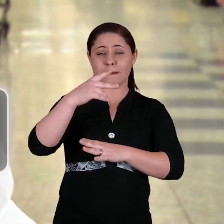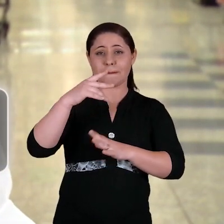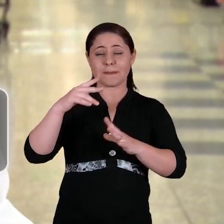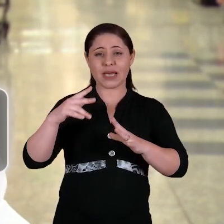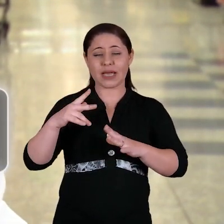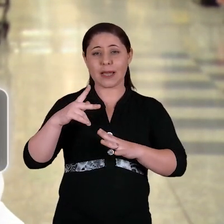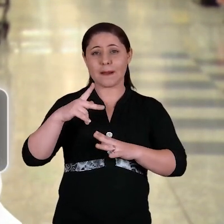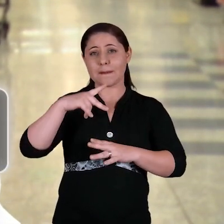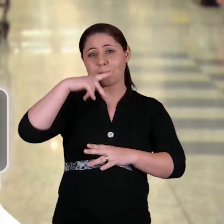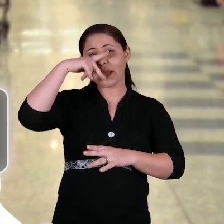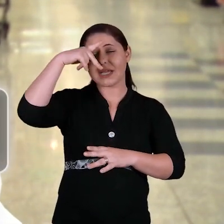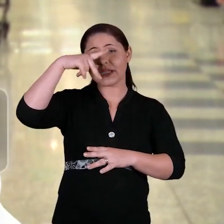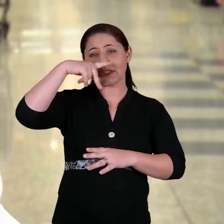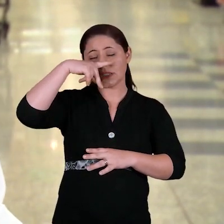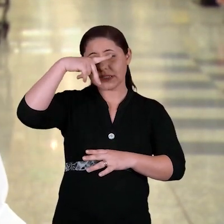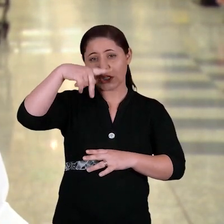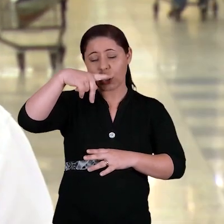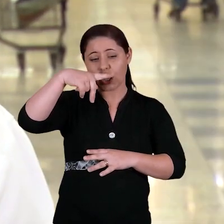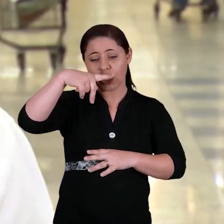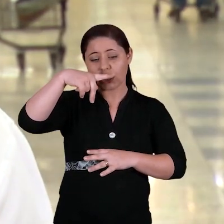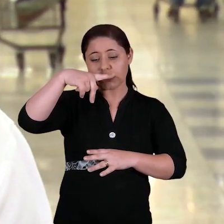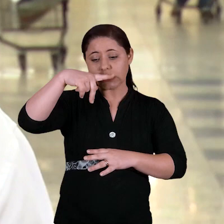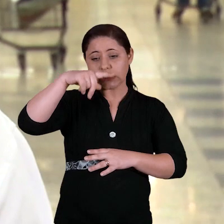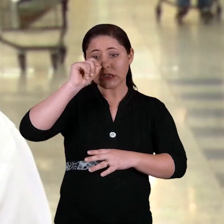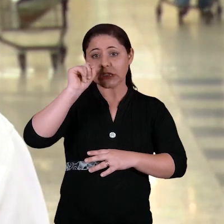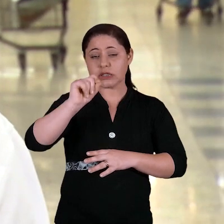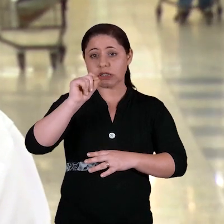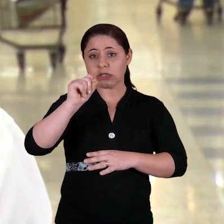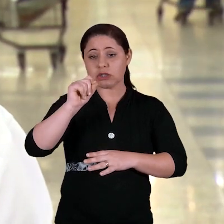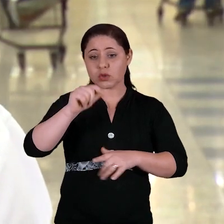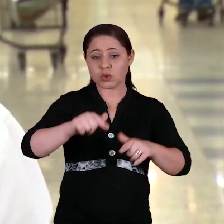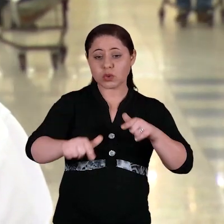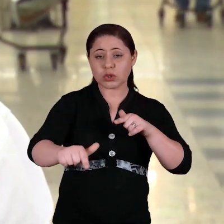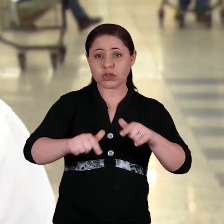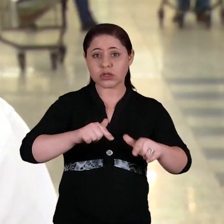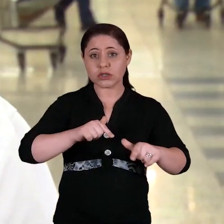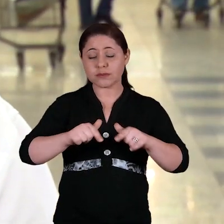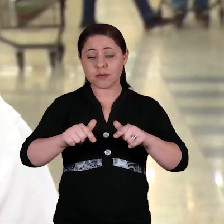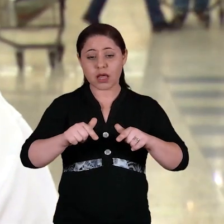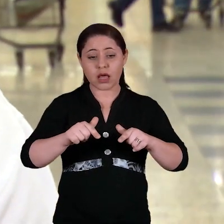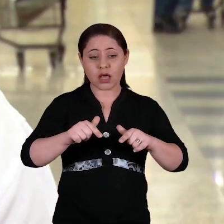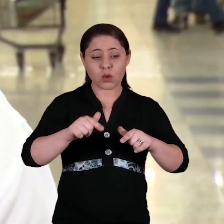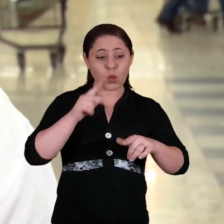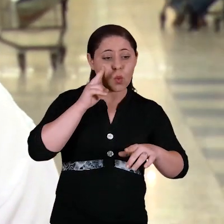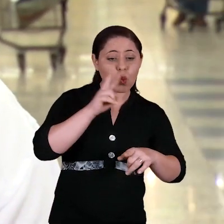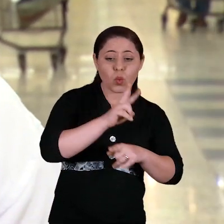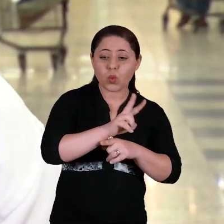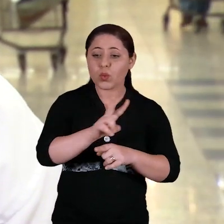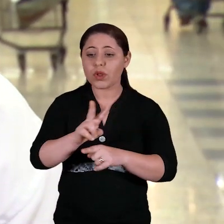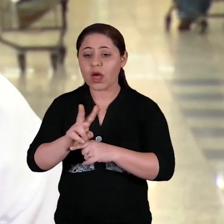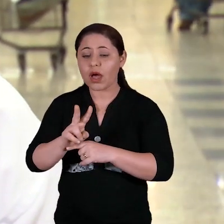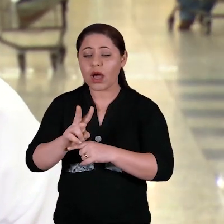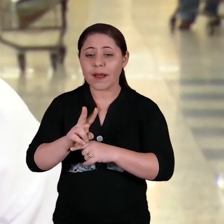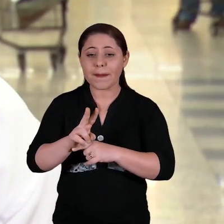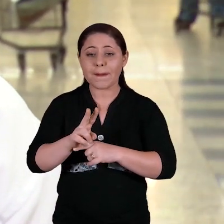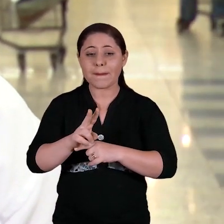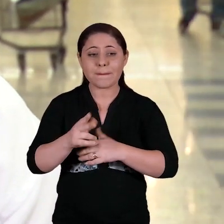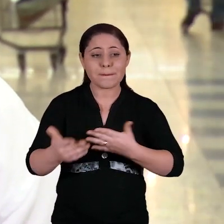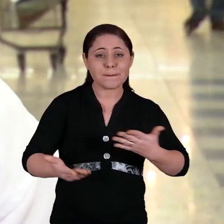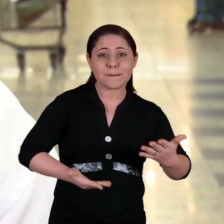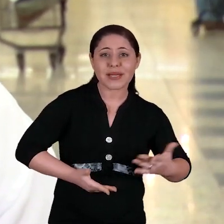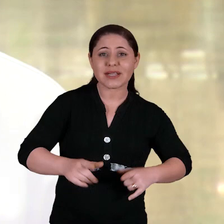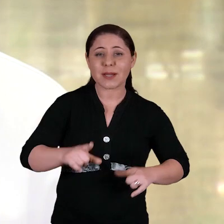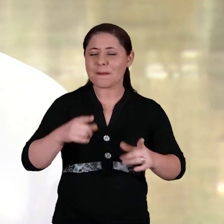conseguiu esse serviço para mim. Ajudo a estivar, atender balcão, é bastante coisa